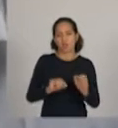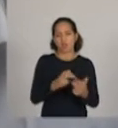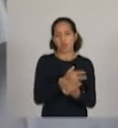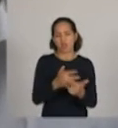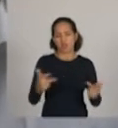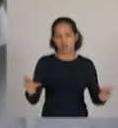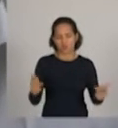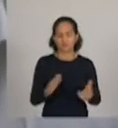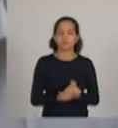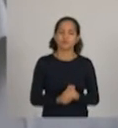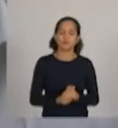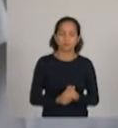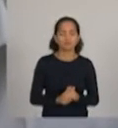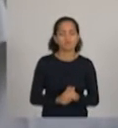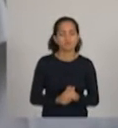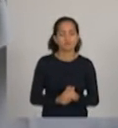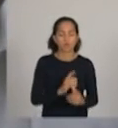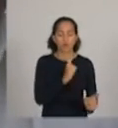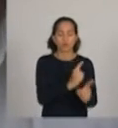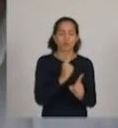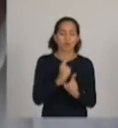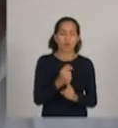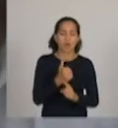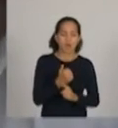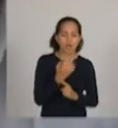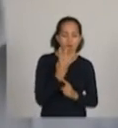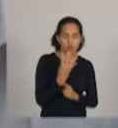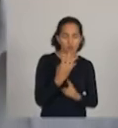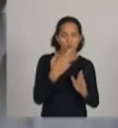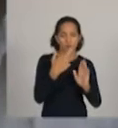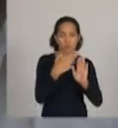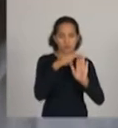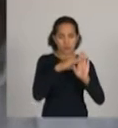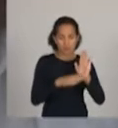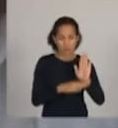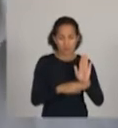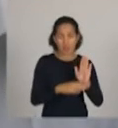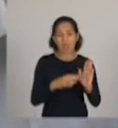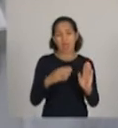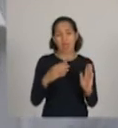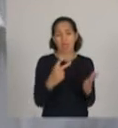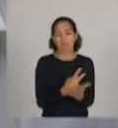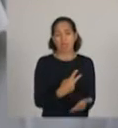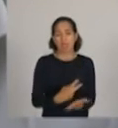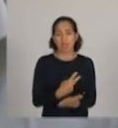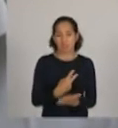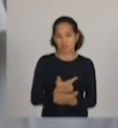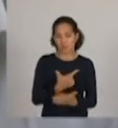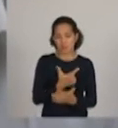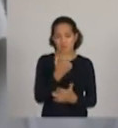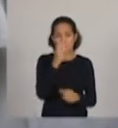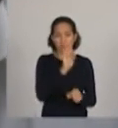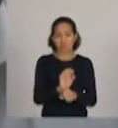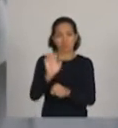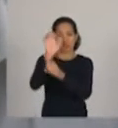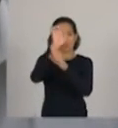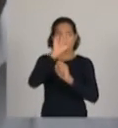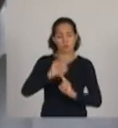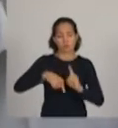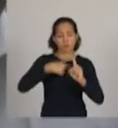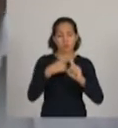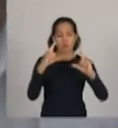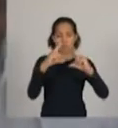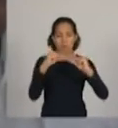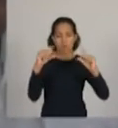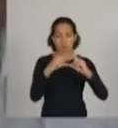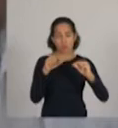foram identificados, então, 14 tipos de irregularidades em 20 estados e no Distrito Federal. E segue a